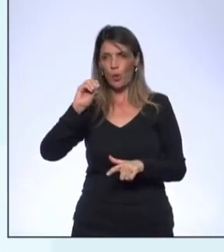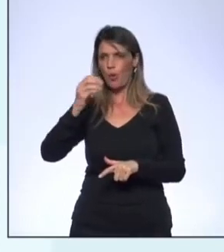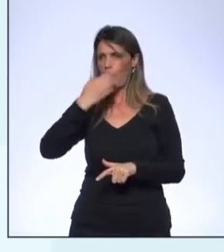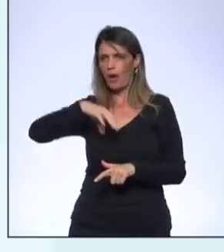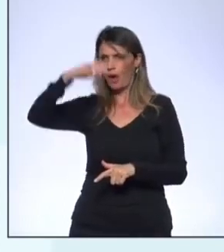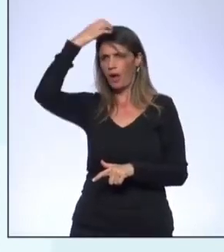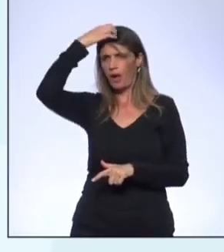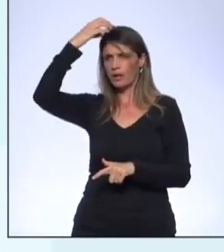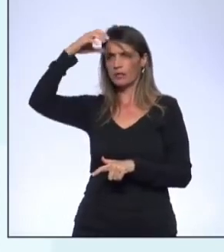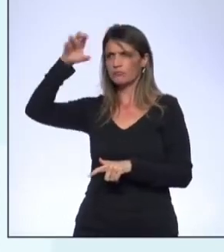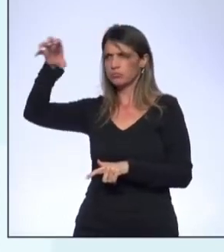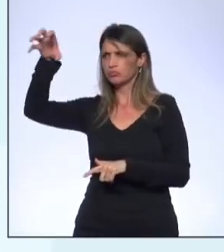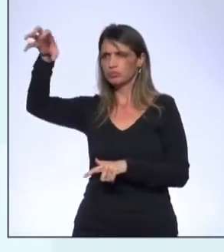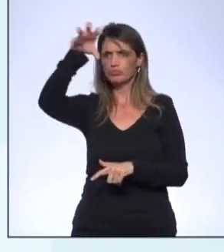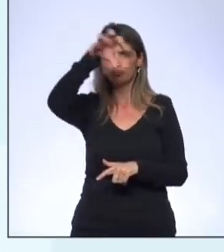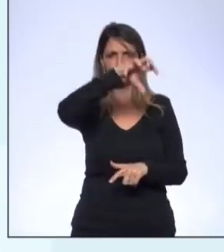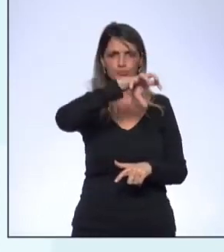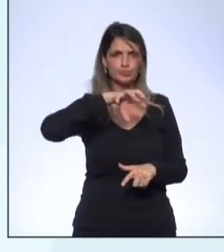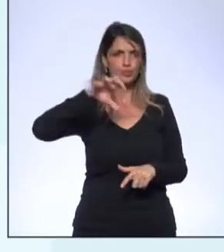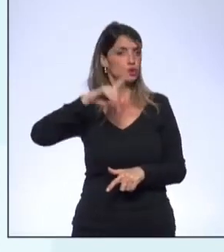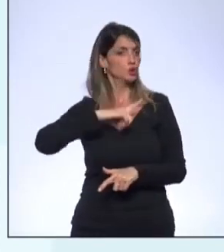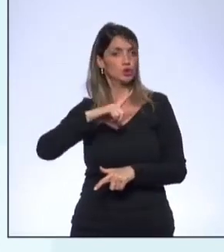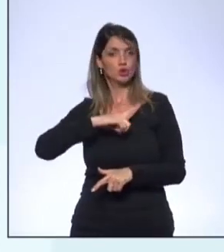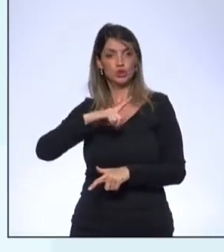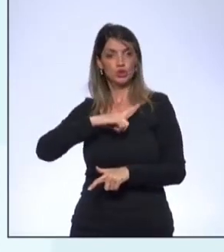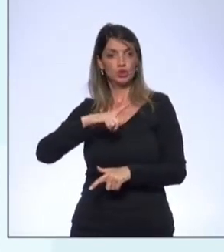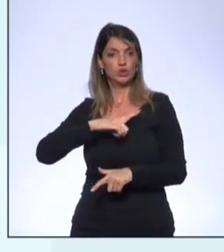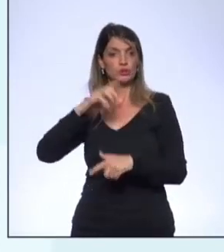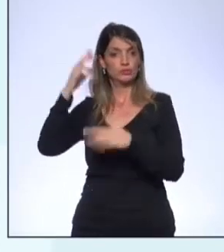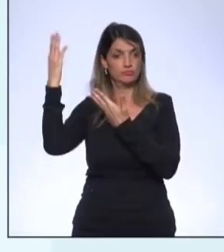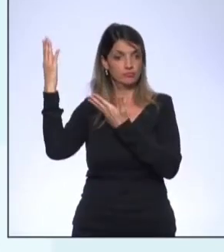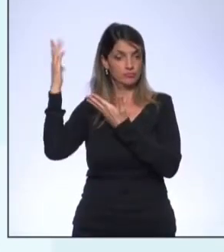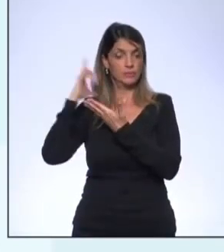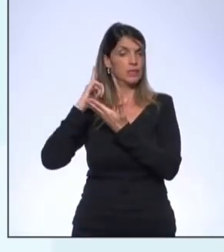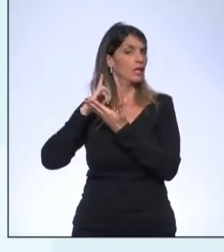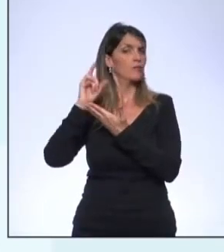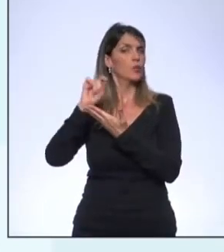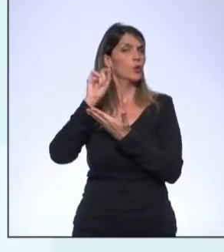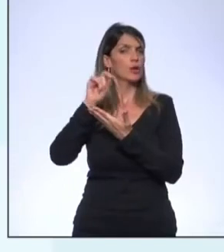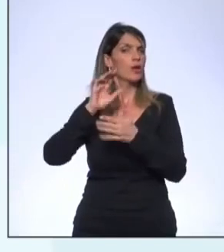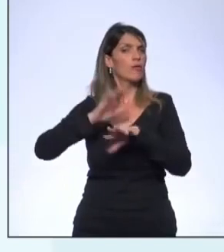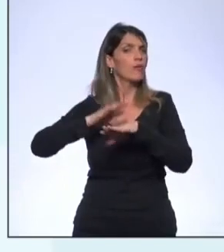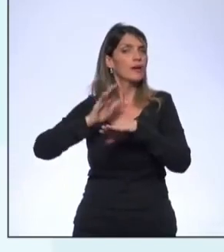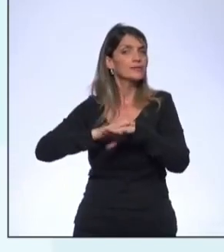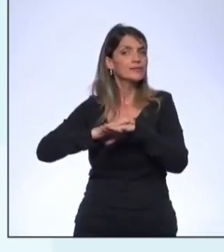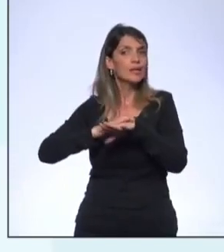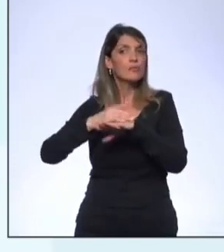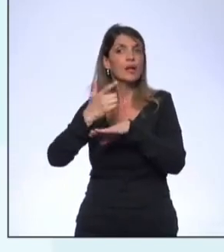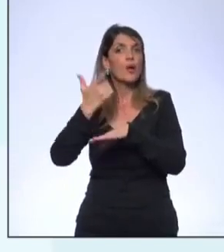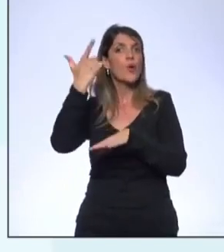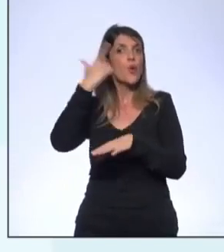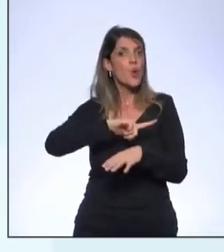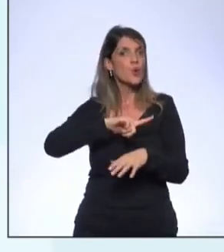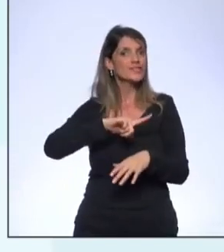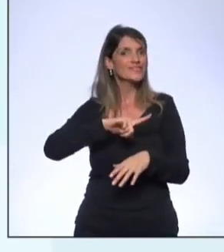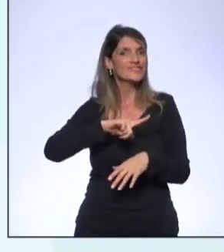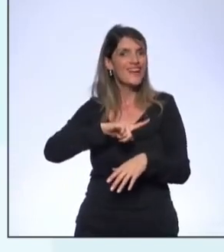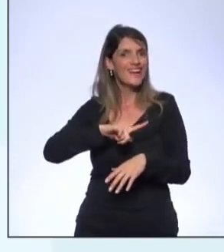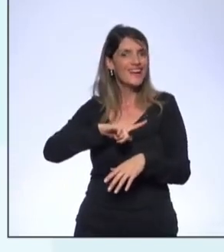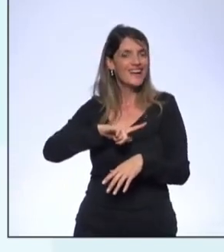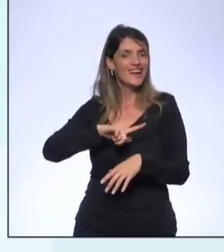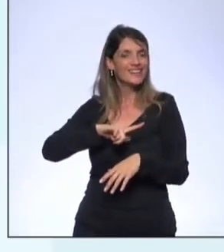que constituíam a Península Ibérica, tiveram que fazer para reconquistar as